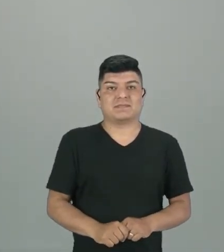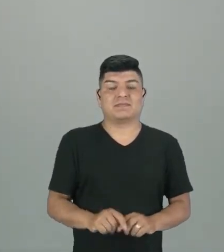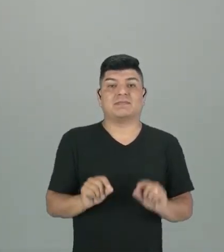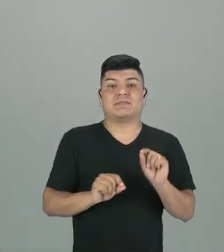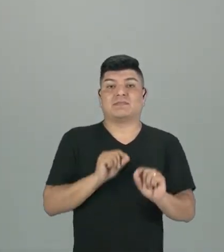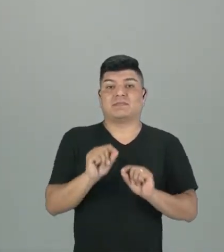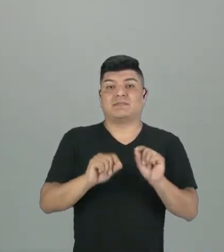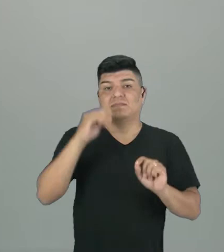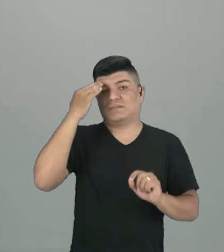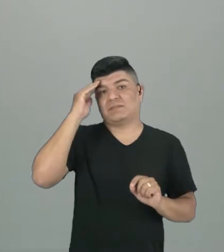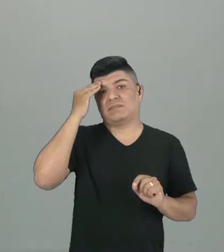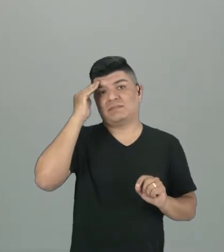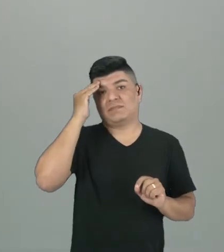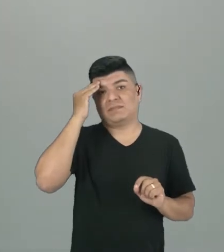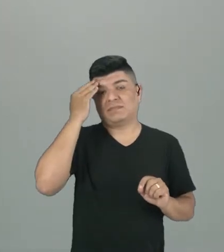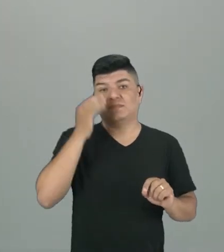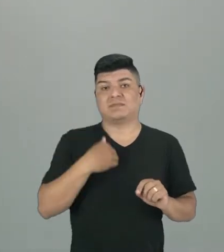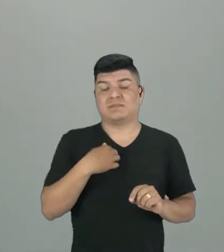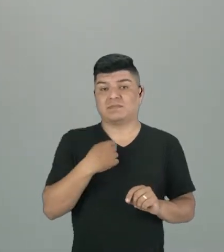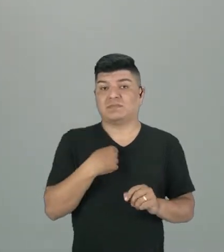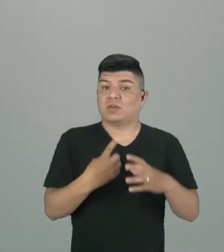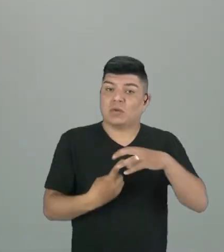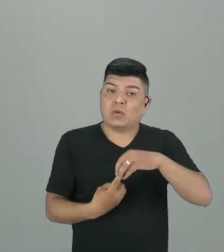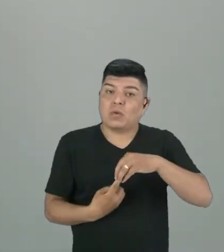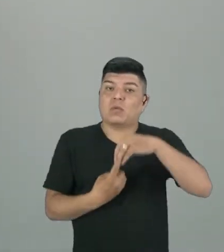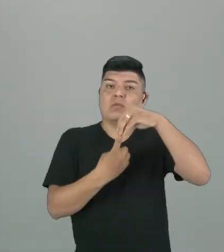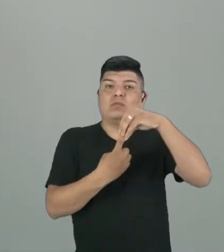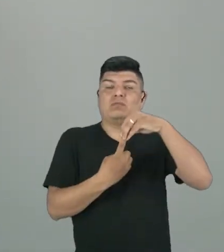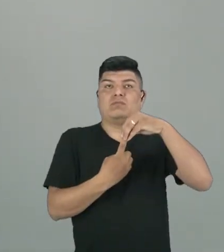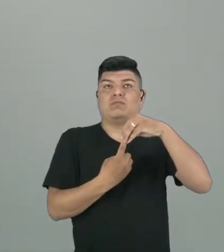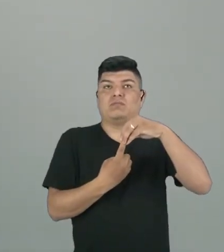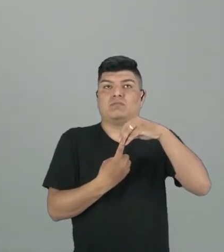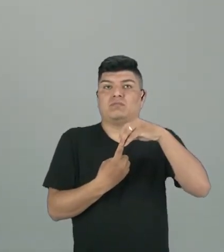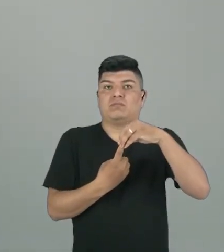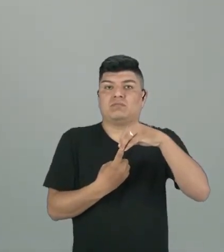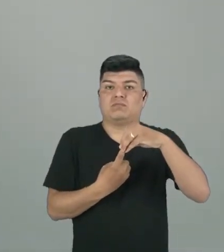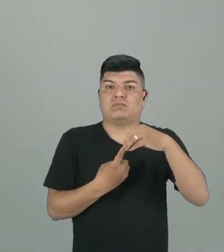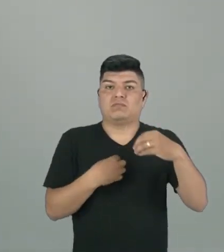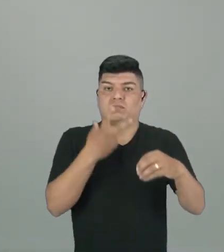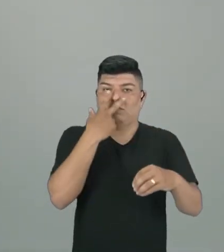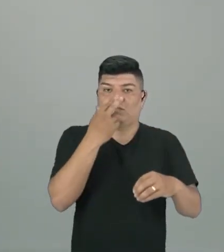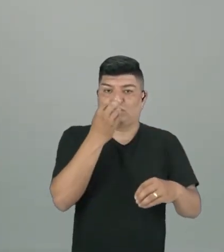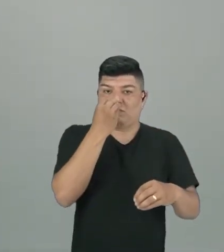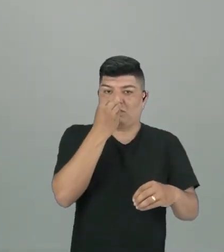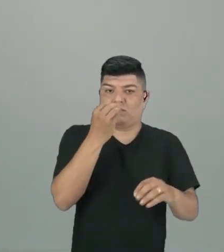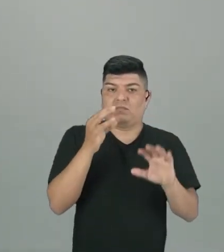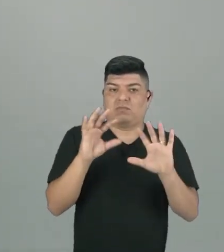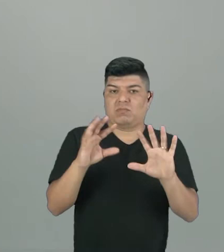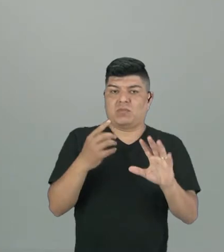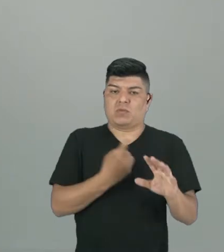eu entender que eu não sou o único, que eu não sou exclusivista, que há